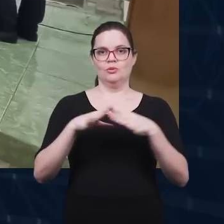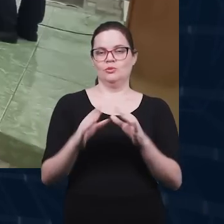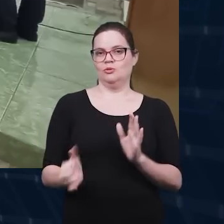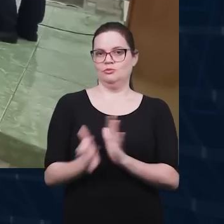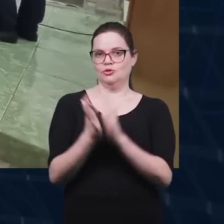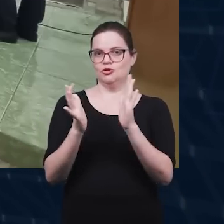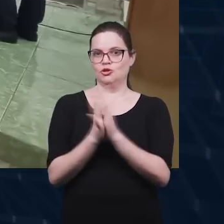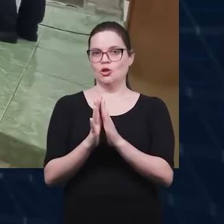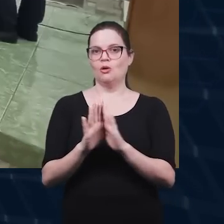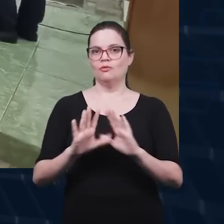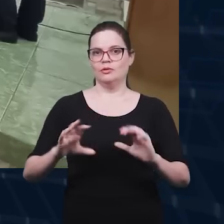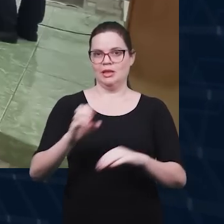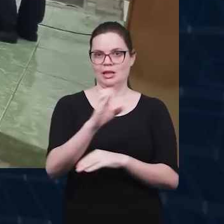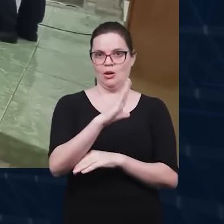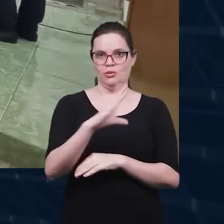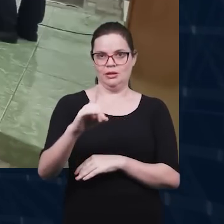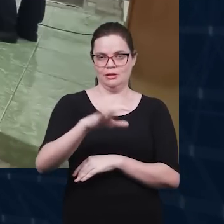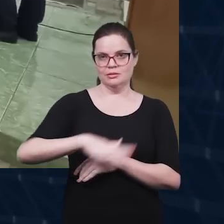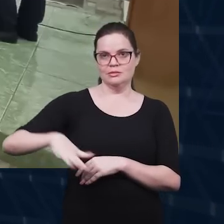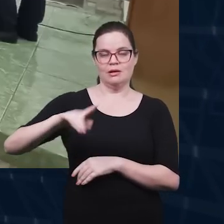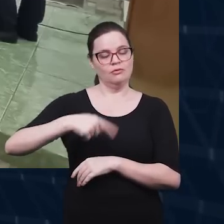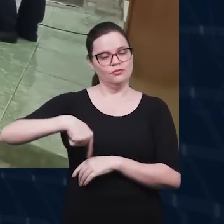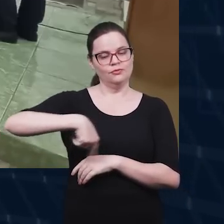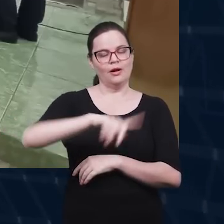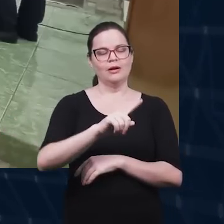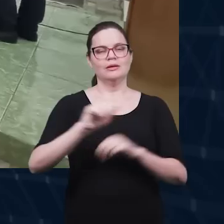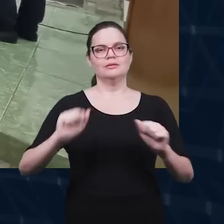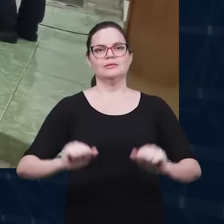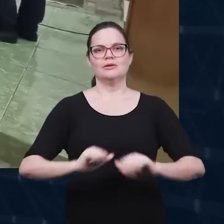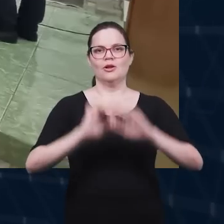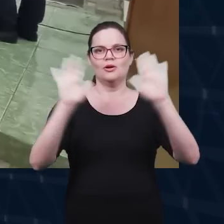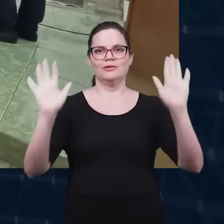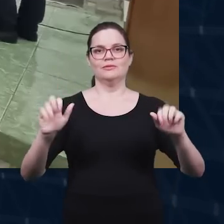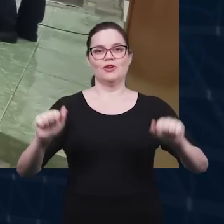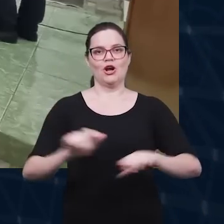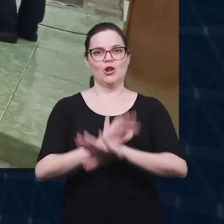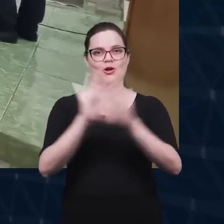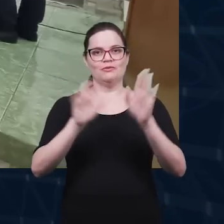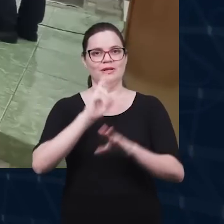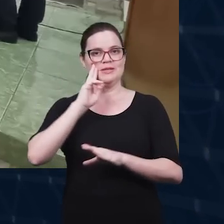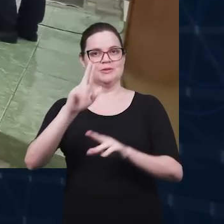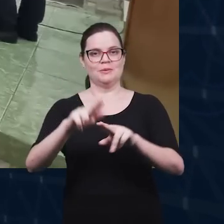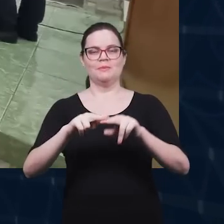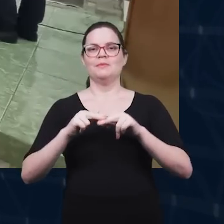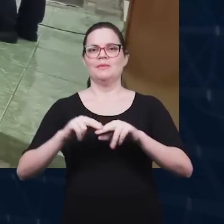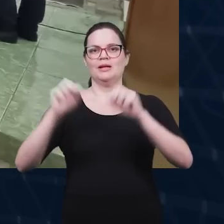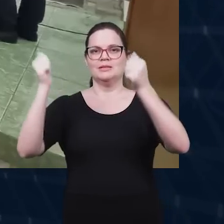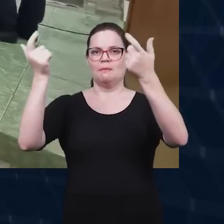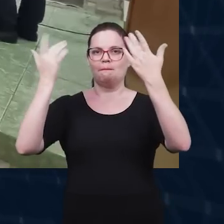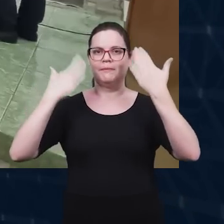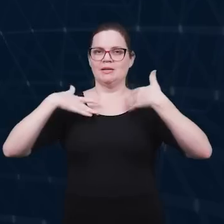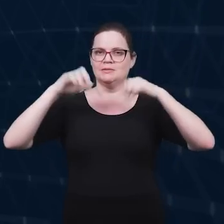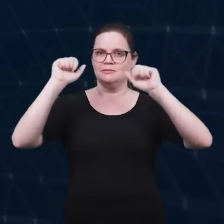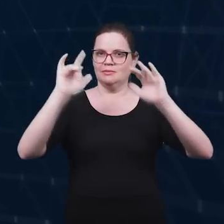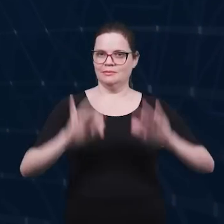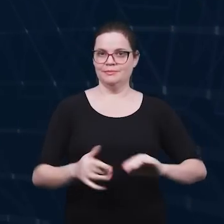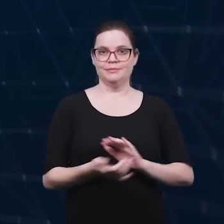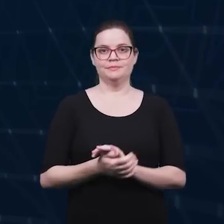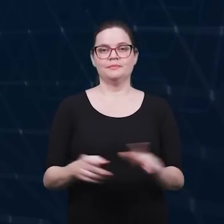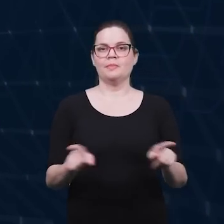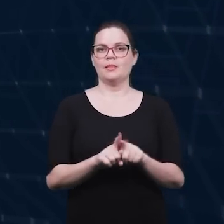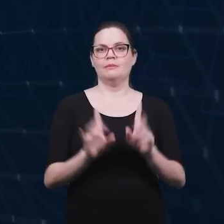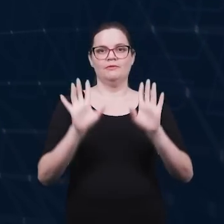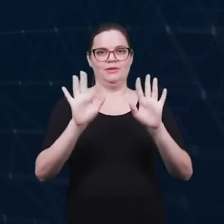de louvor da microrregião da Ceilândia. Foi uma noite de glorificação ao Senhor pelos seus feitos. Louvado seja Deus. E encerrando